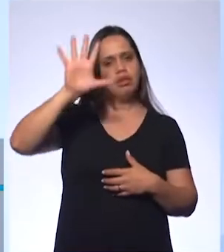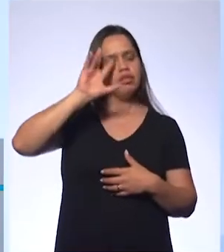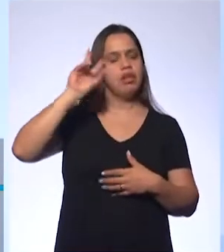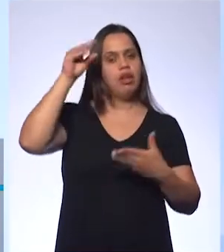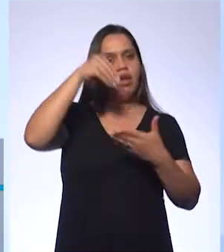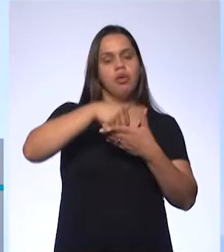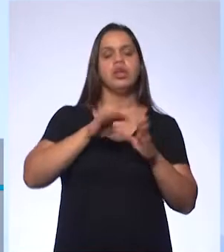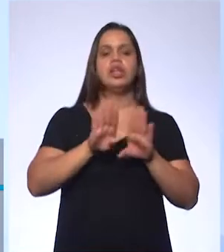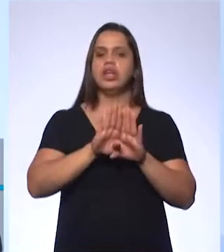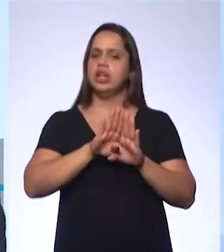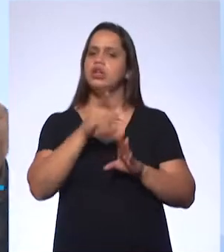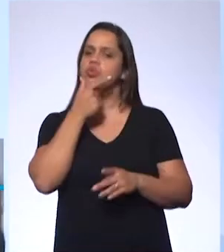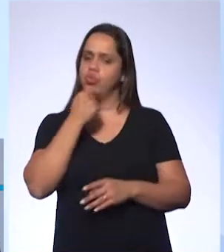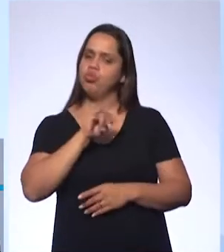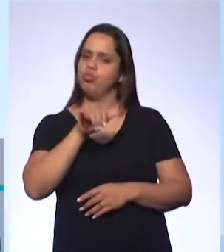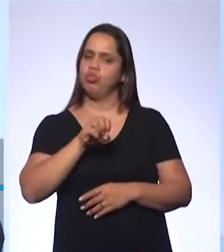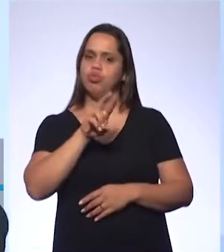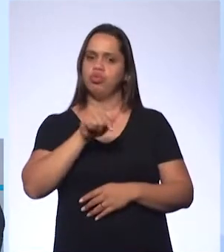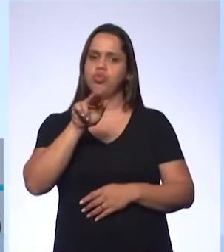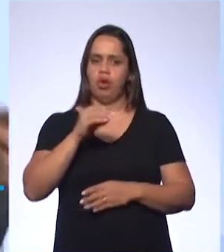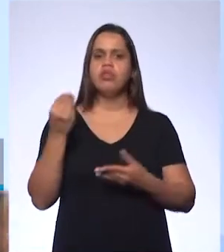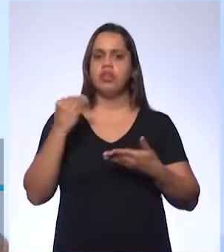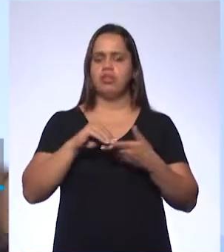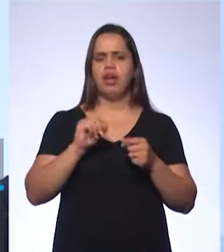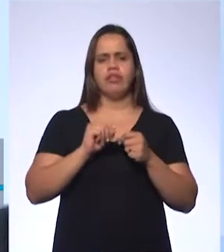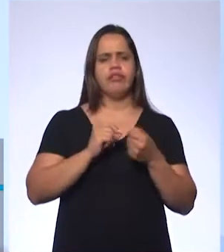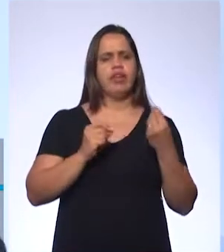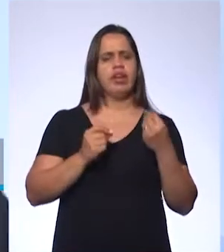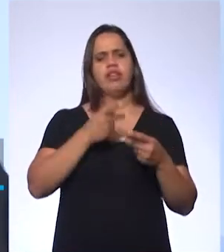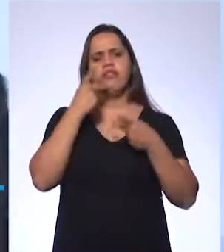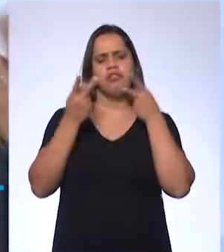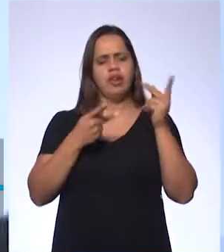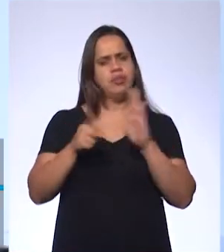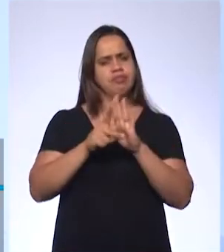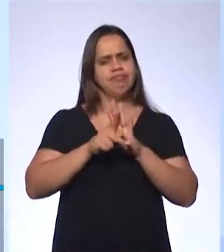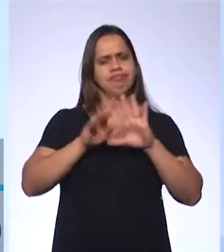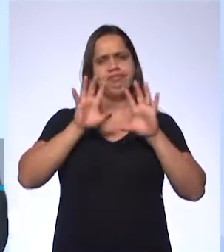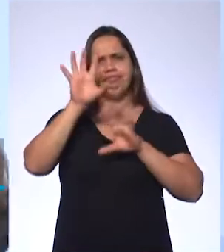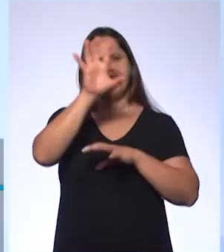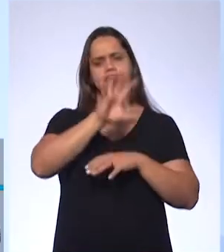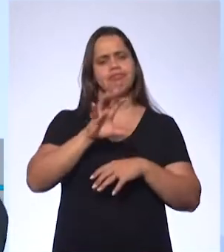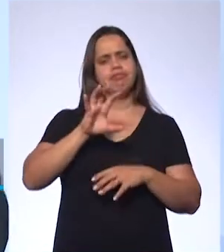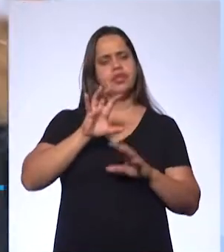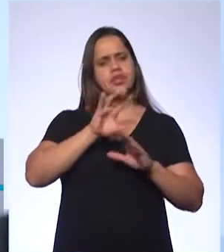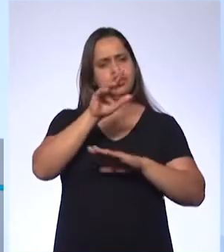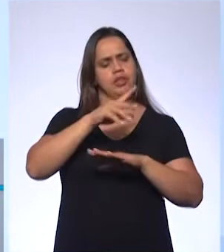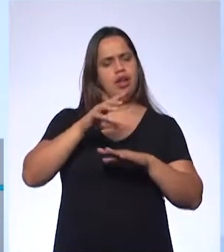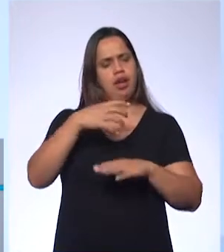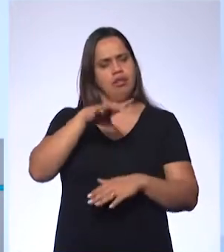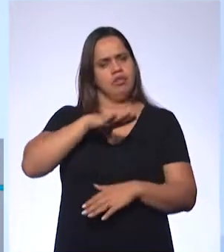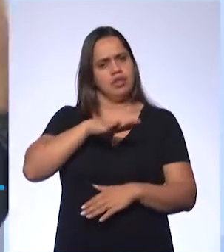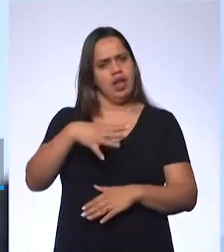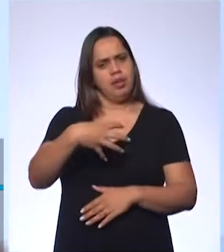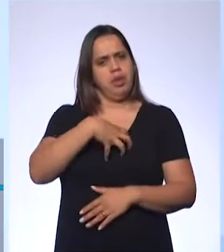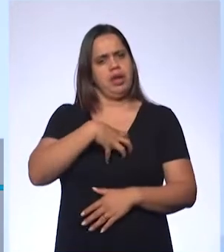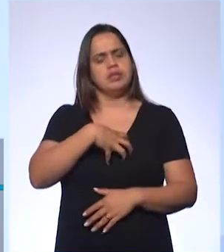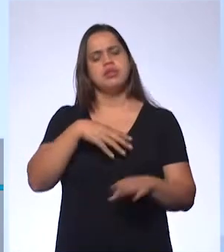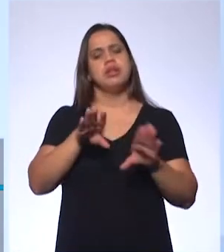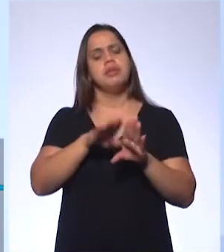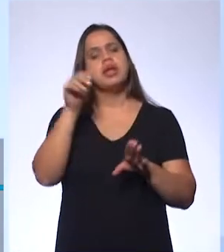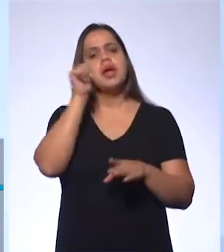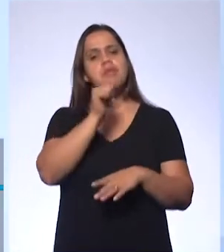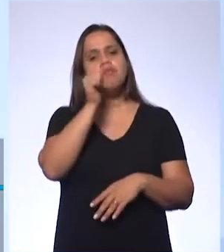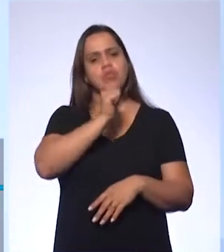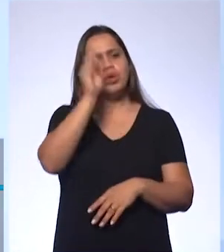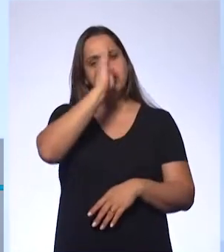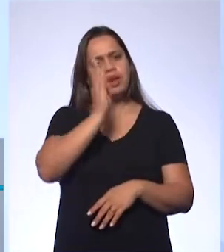Amado faz muito isso, né? Ele coloca a Bahia, ele cita as belezas da Bahia, as belezas do Brasil, da mulher brasileira, enfim,